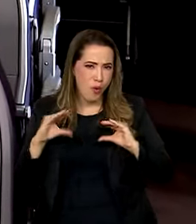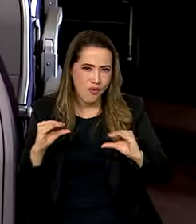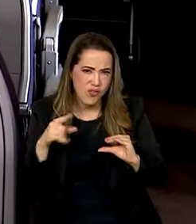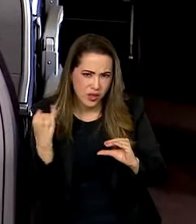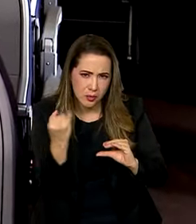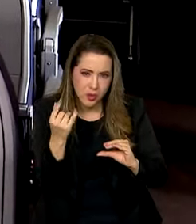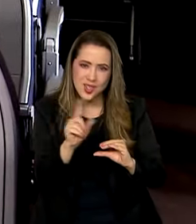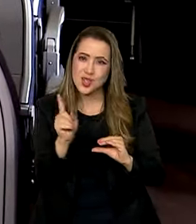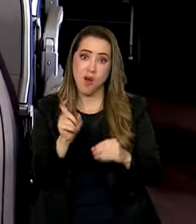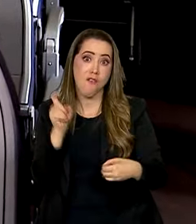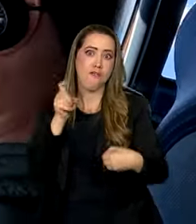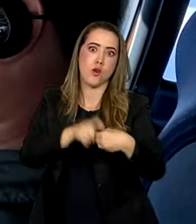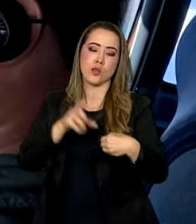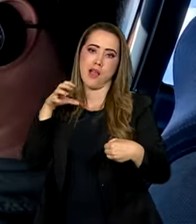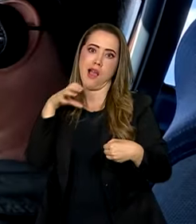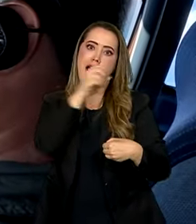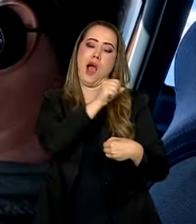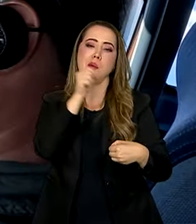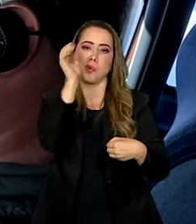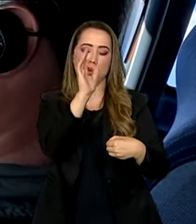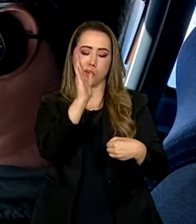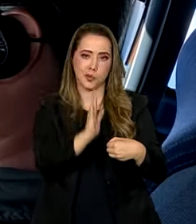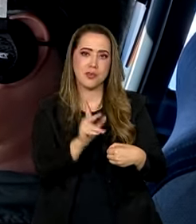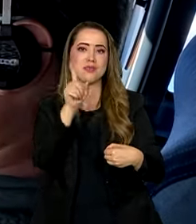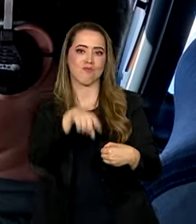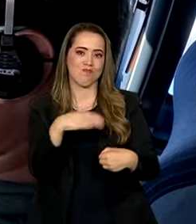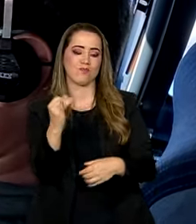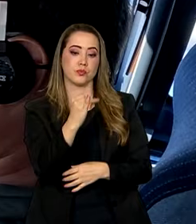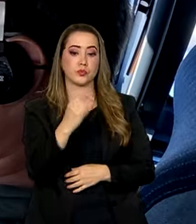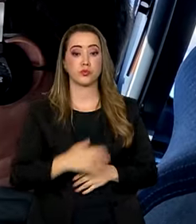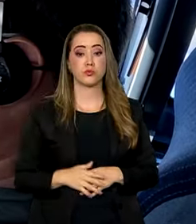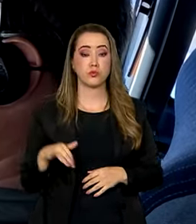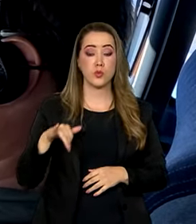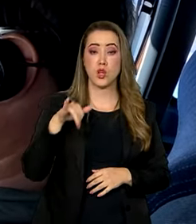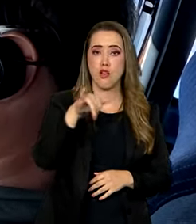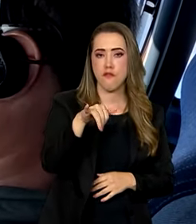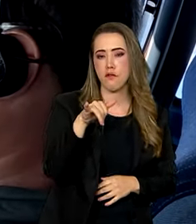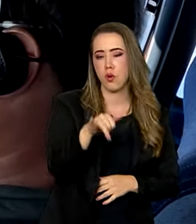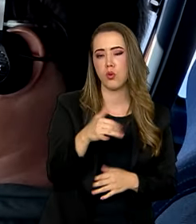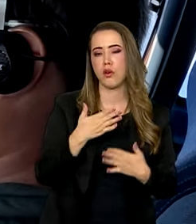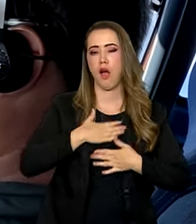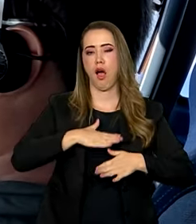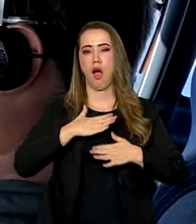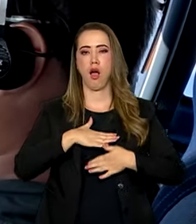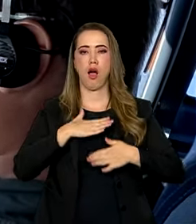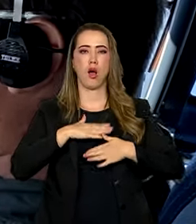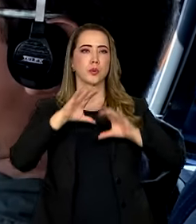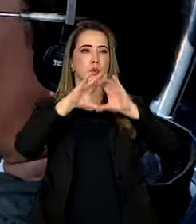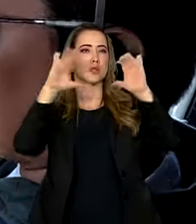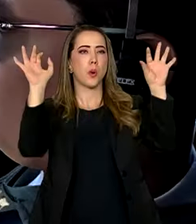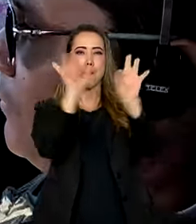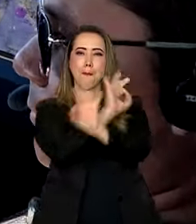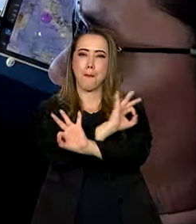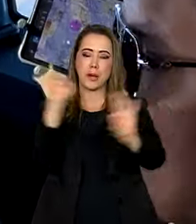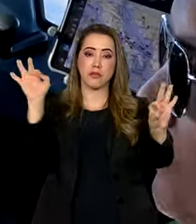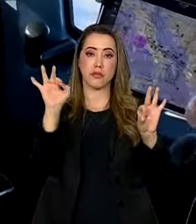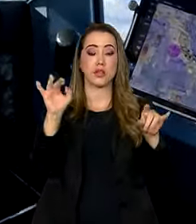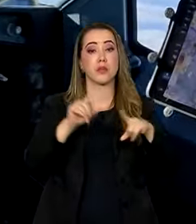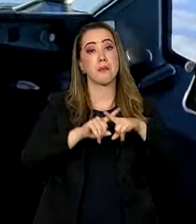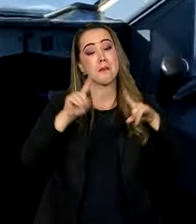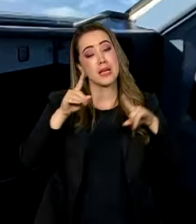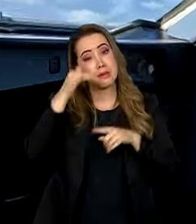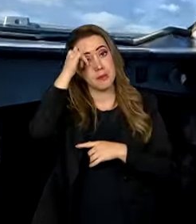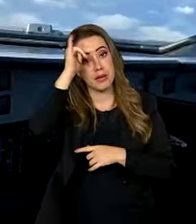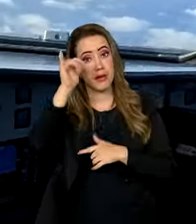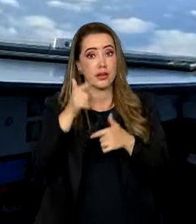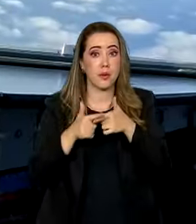voltar rápido para casa. Foi um voo muito calmo, como dizem, em céu de brigadeiro. Mas para evitar um potencial céu de briga,